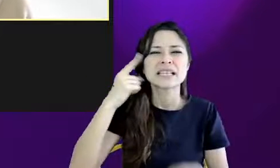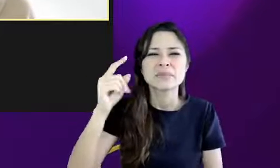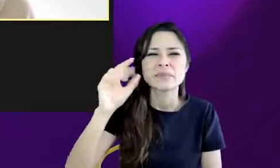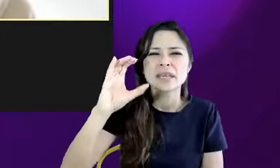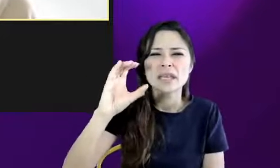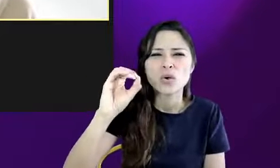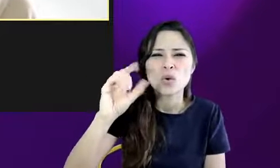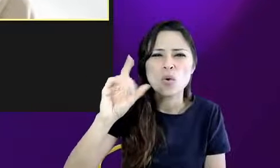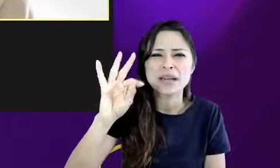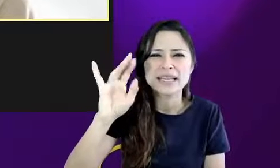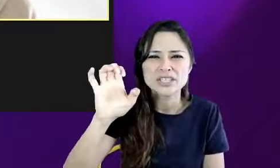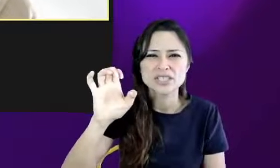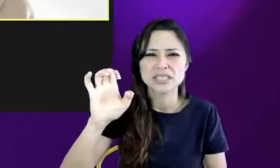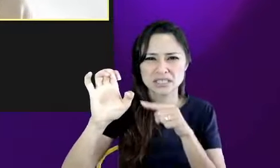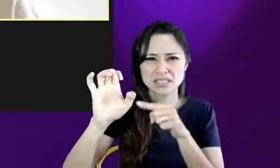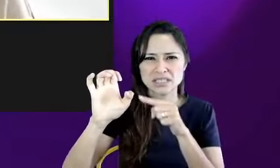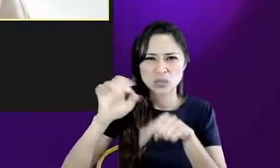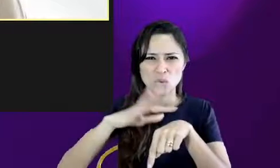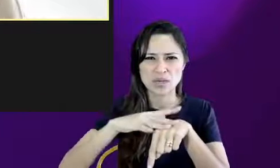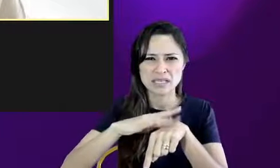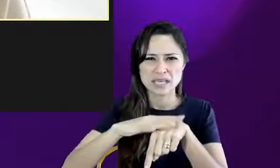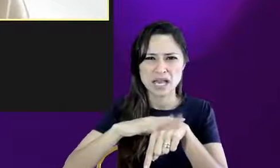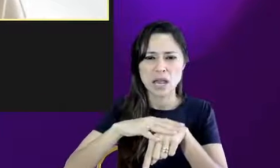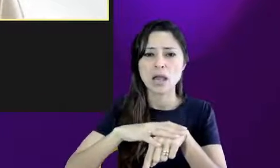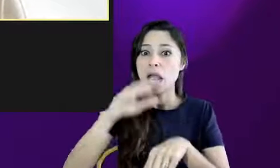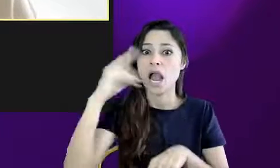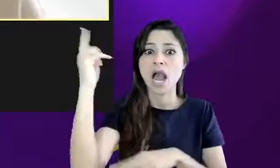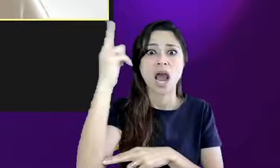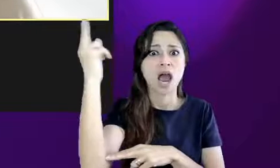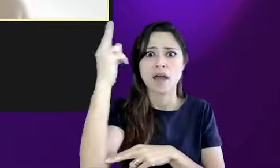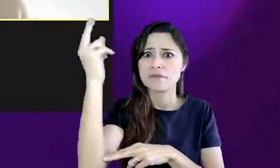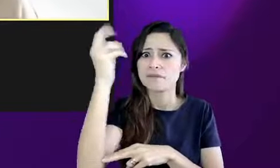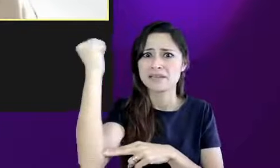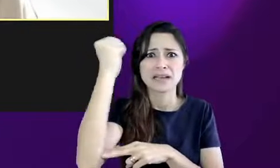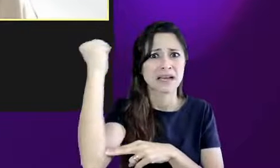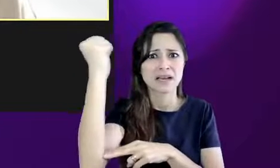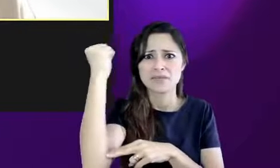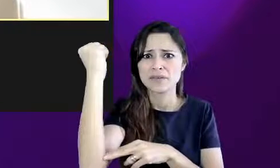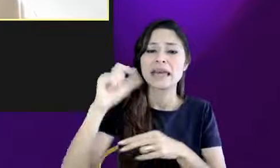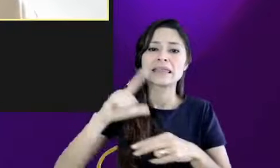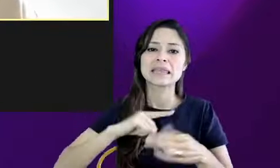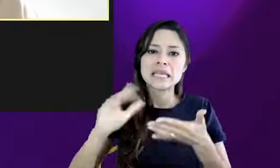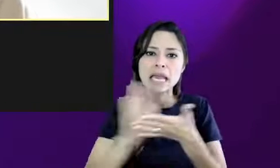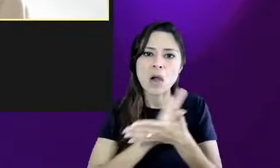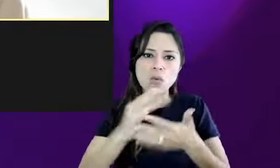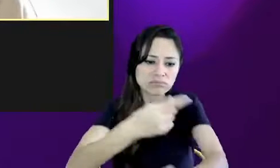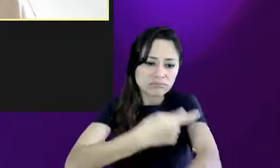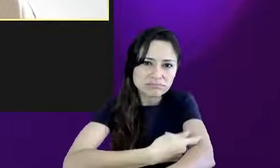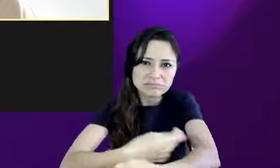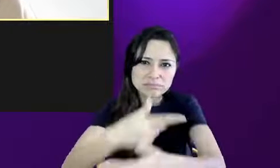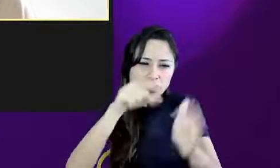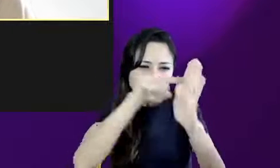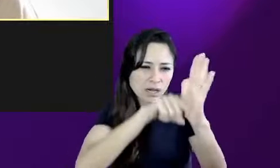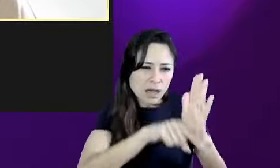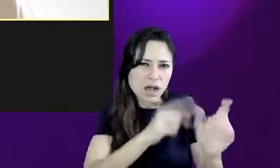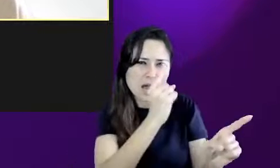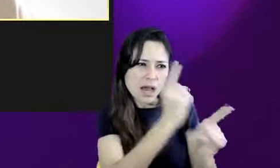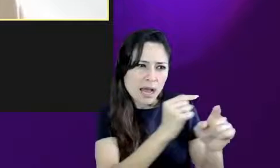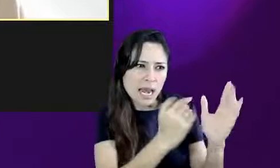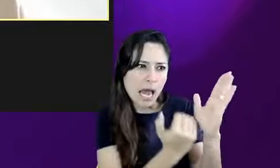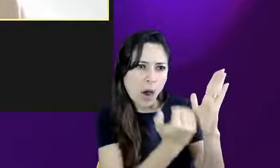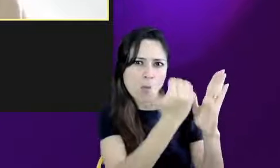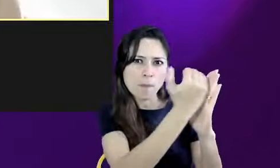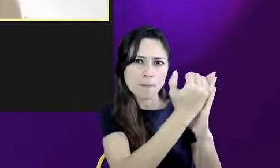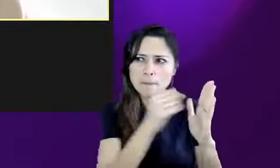estudo mostrando que na retocolite grave, se a calprotectina estiver muito aumentada, esse paciente ele vai ter uma pior resposta